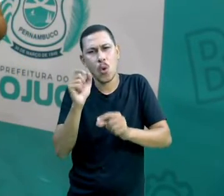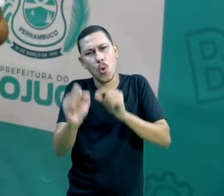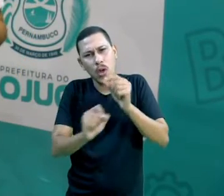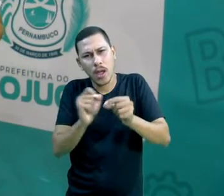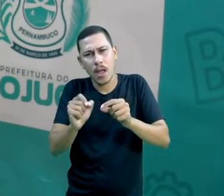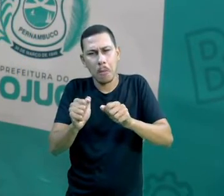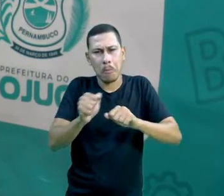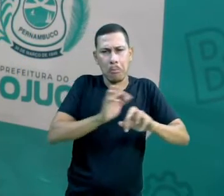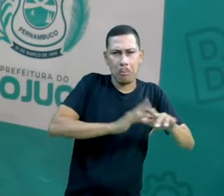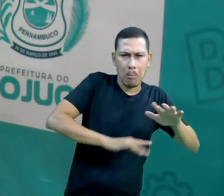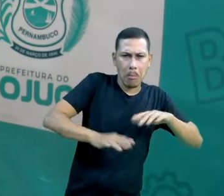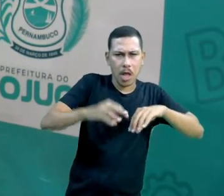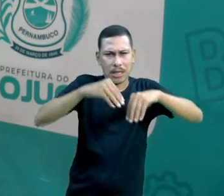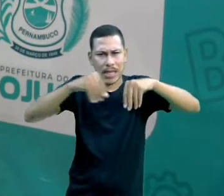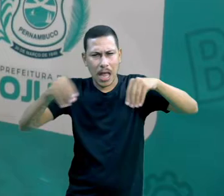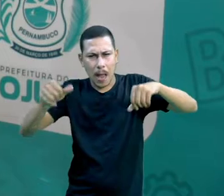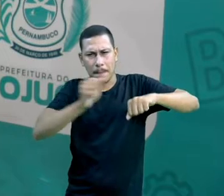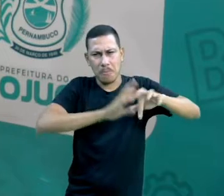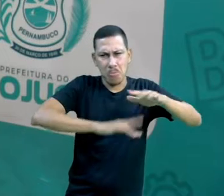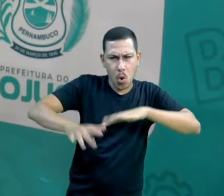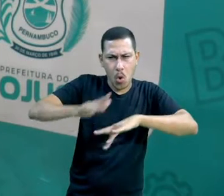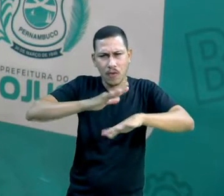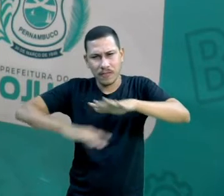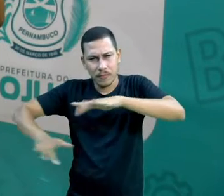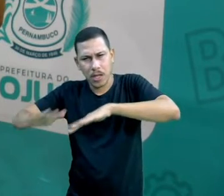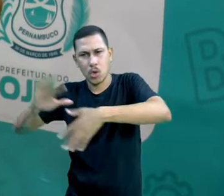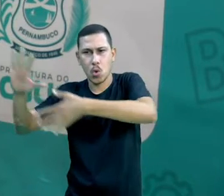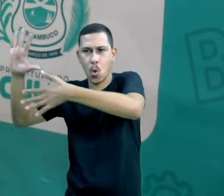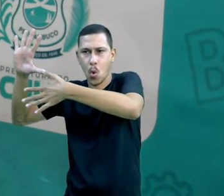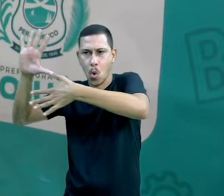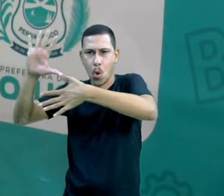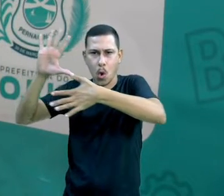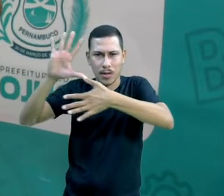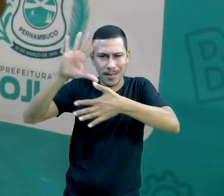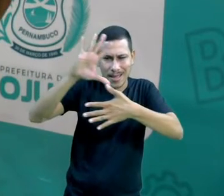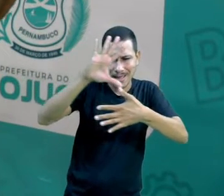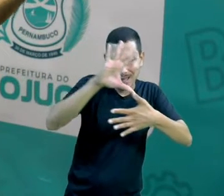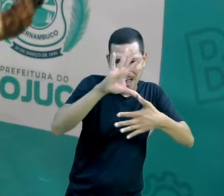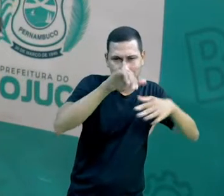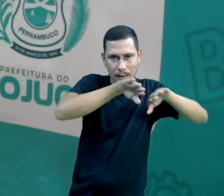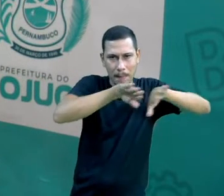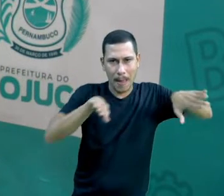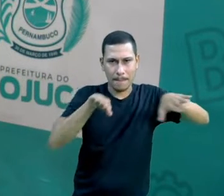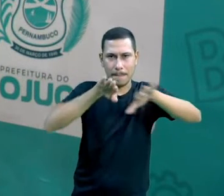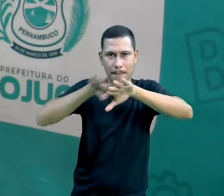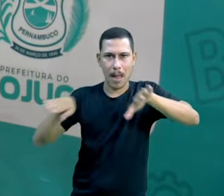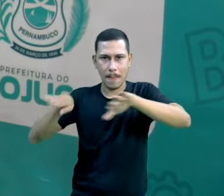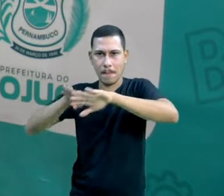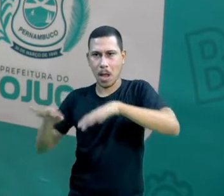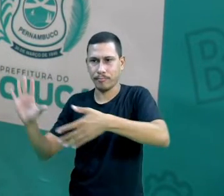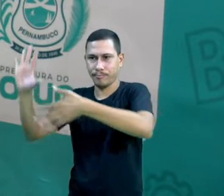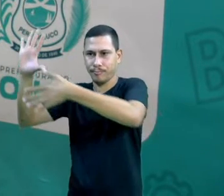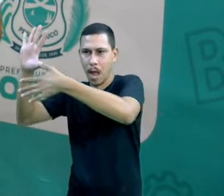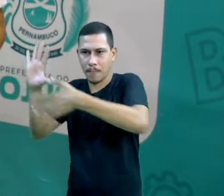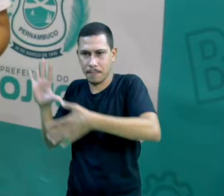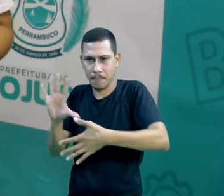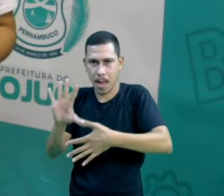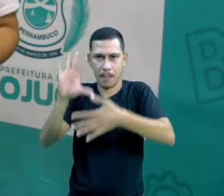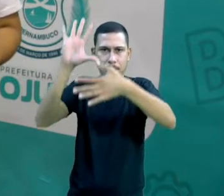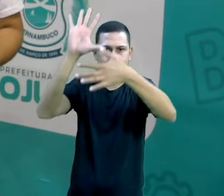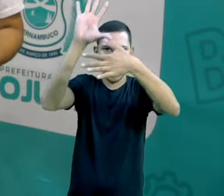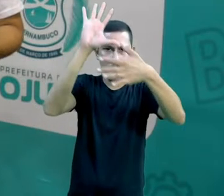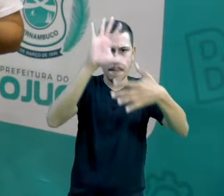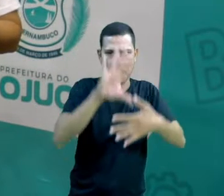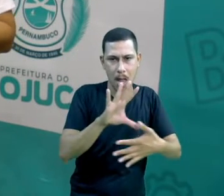pelo movimento da Terra, esses continentes eles começaram a se afastar. O primeiro processo foi